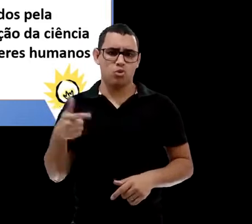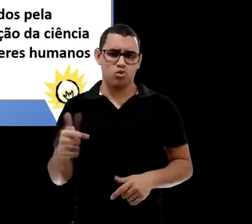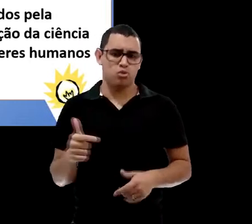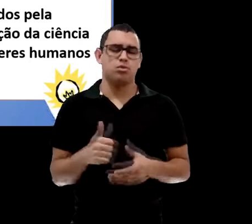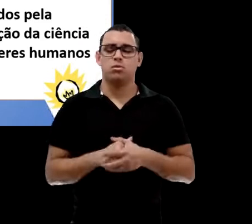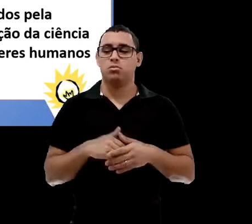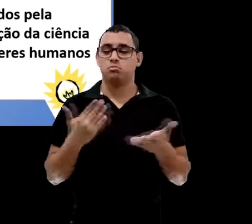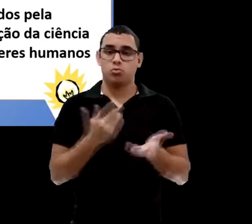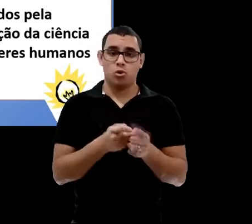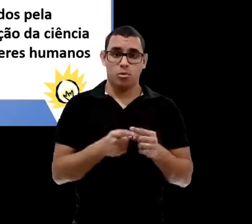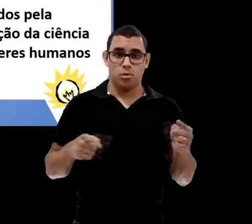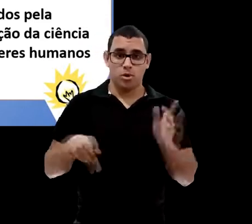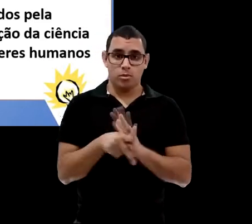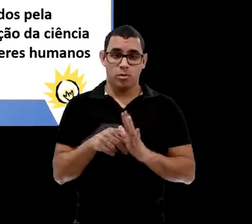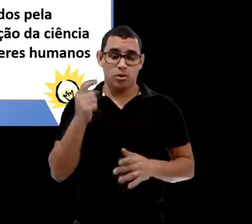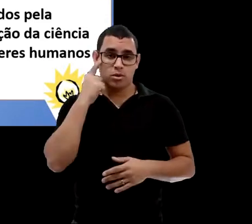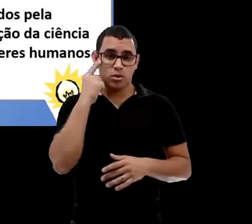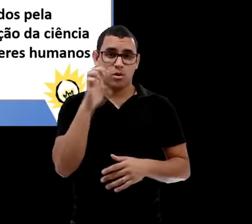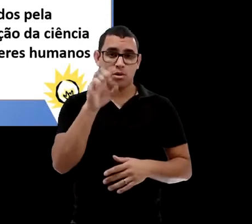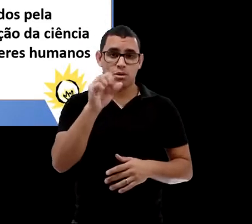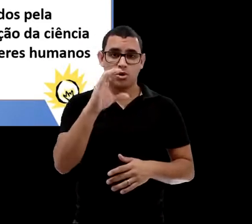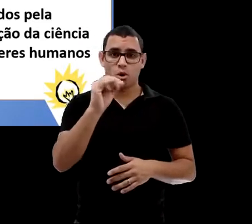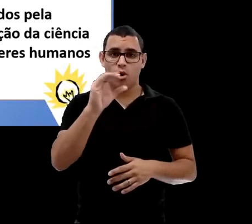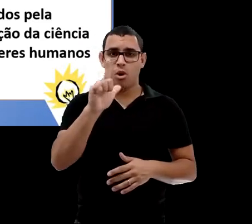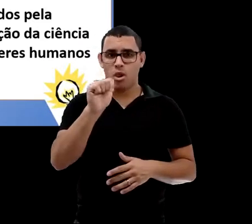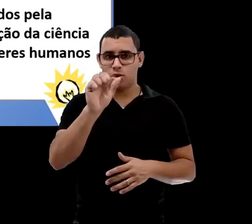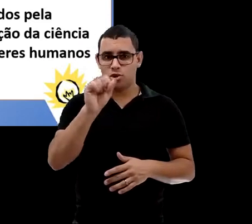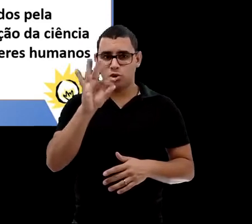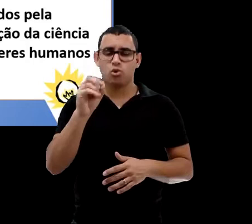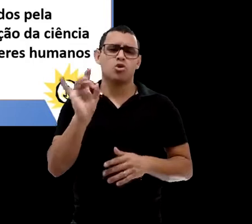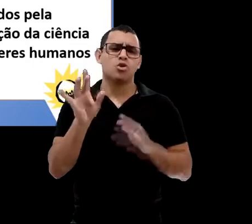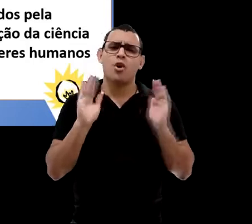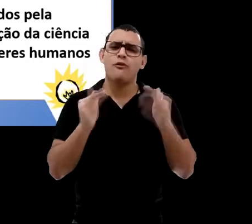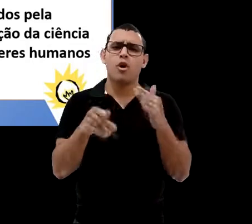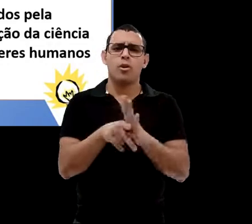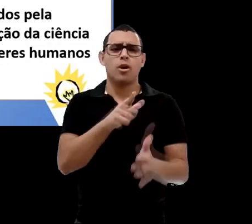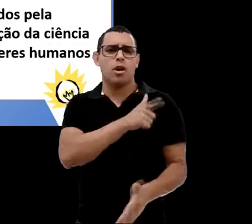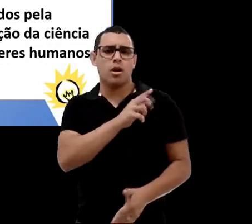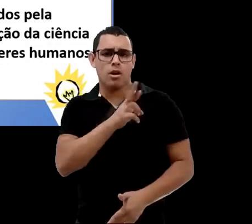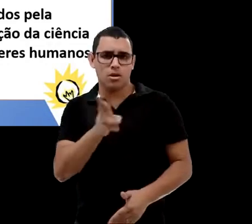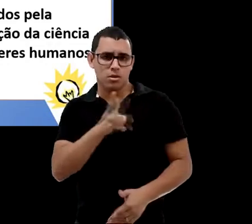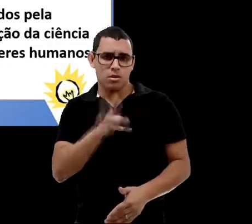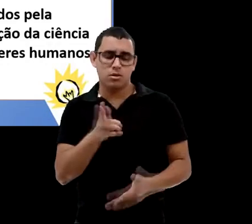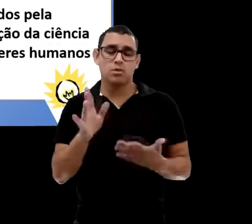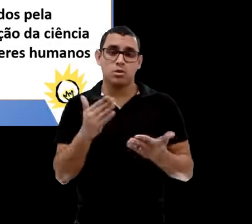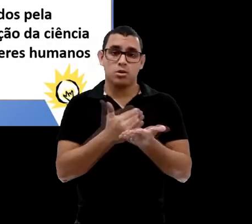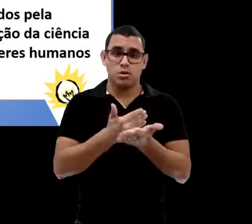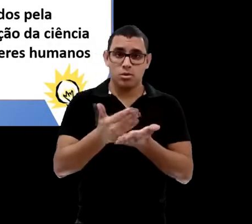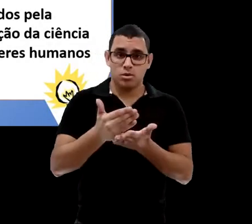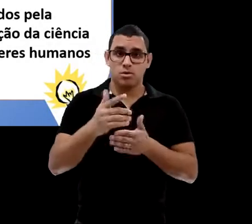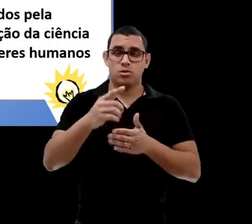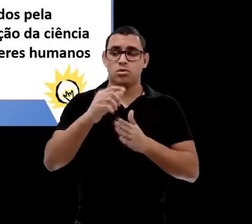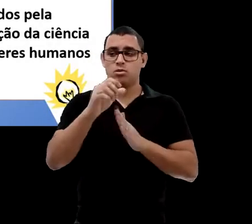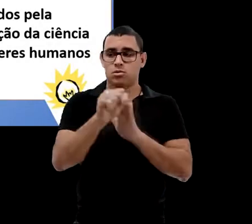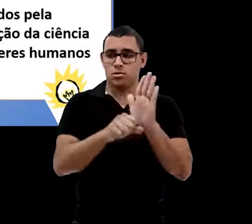racional da Bíblia, né? Então, neste período, predominava o uso do pensamento escolástico, como eu já falei, conciliando razão e fé. A partir do século XVII,